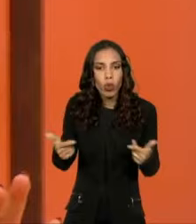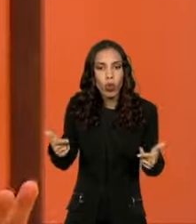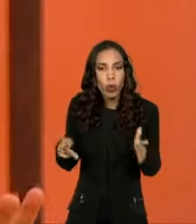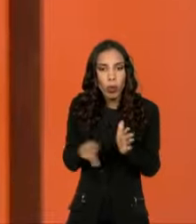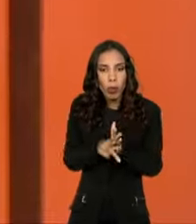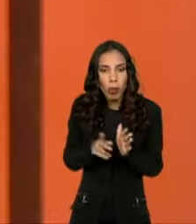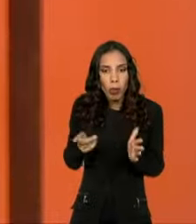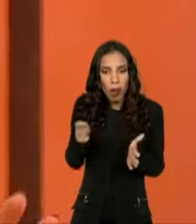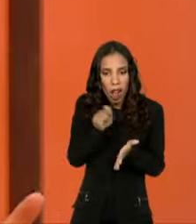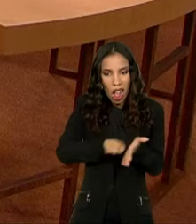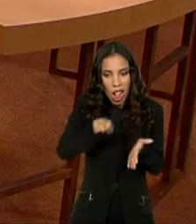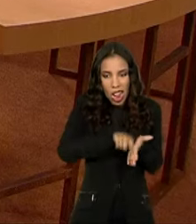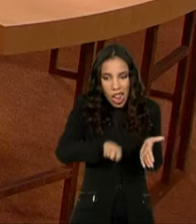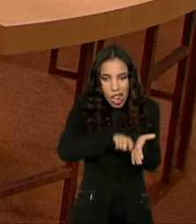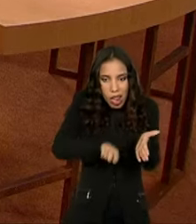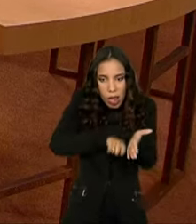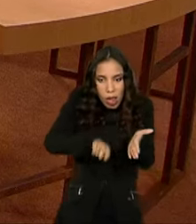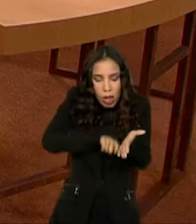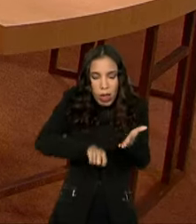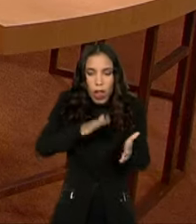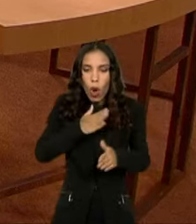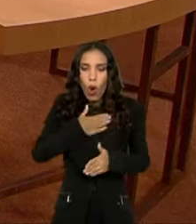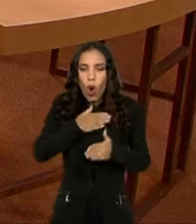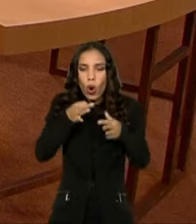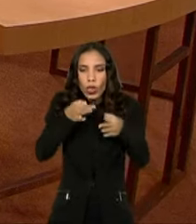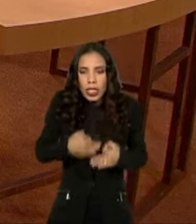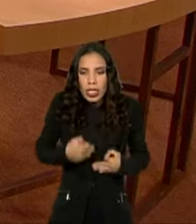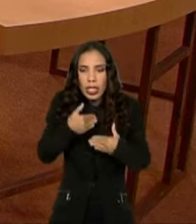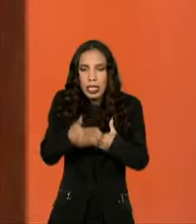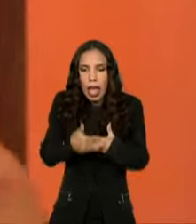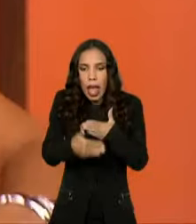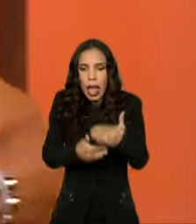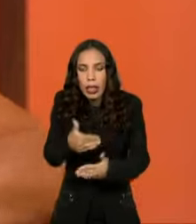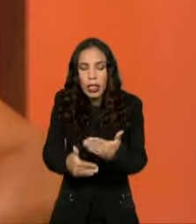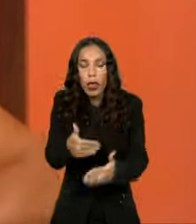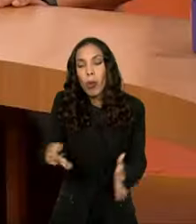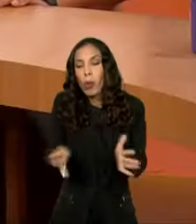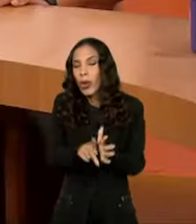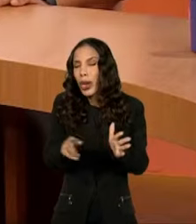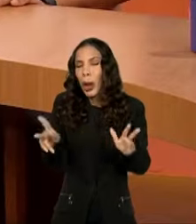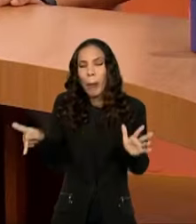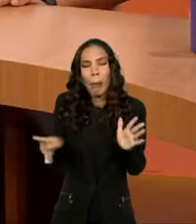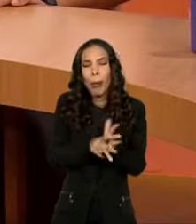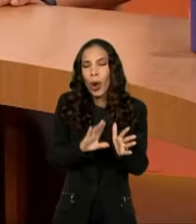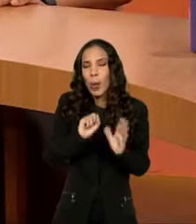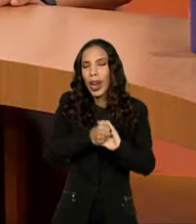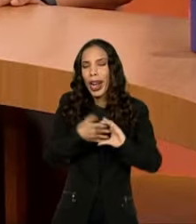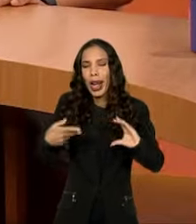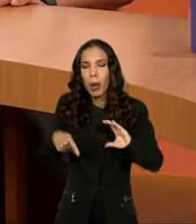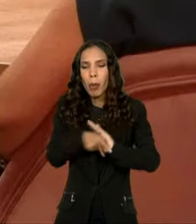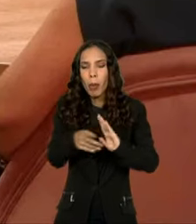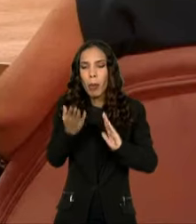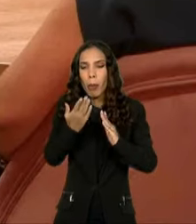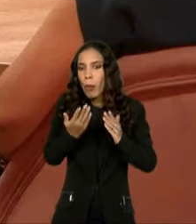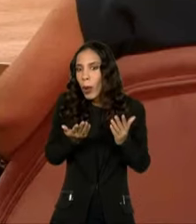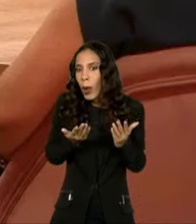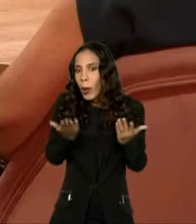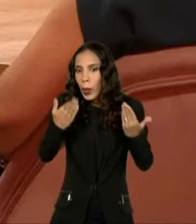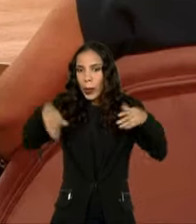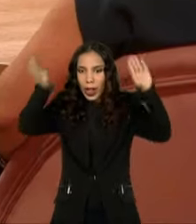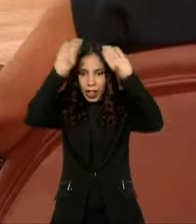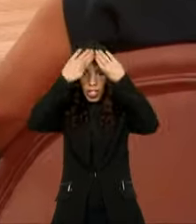de ter o caderninho, né? Você é disciplinada, coisa de bailarino. É coisa de bailarino disciplinada. Eu gosto de um caderninho. Gente, temos